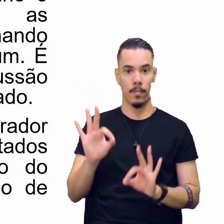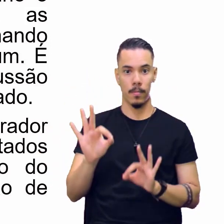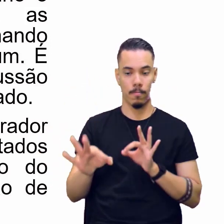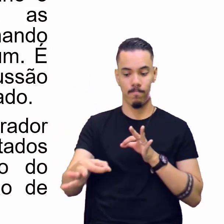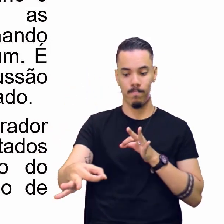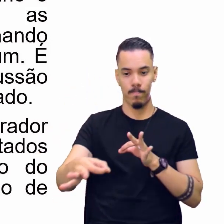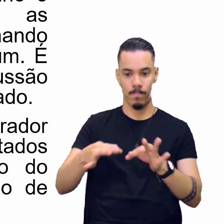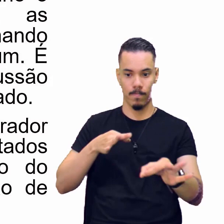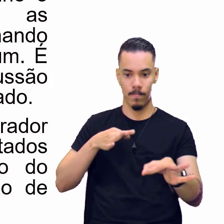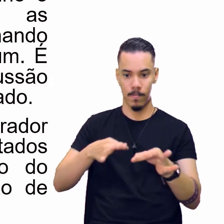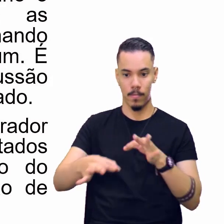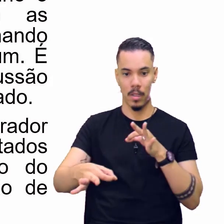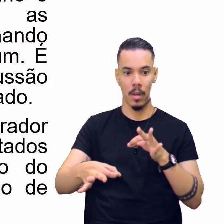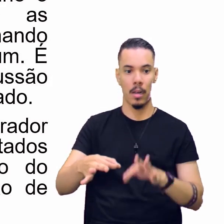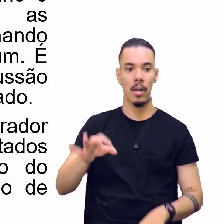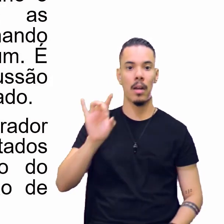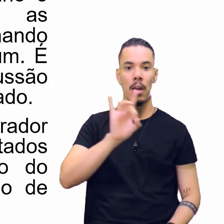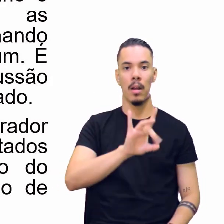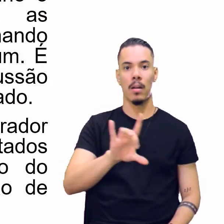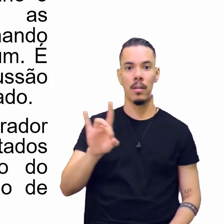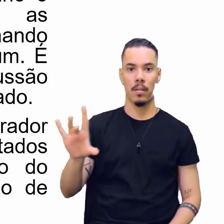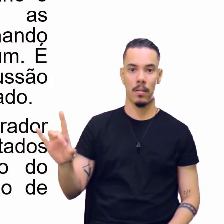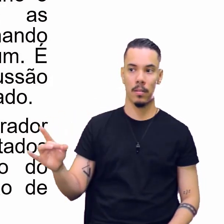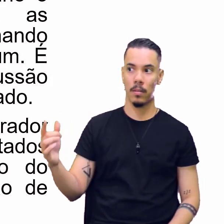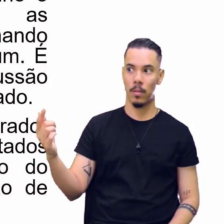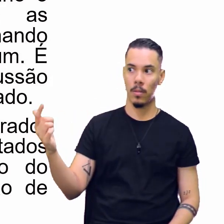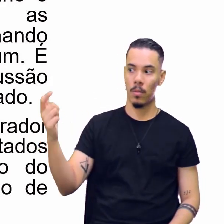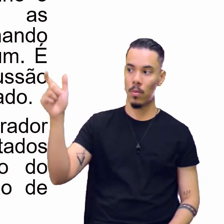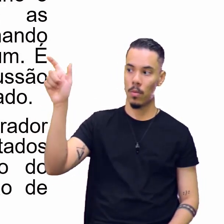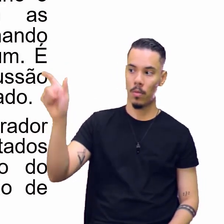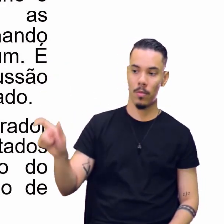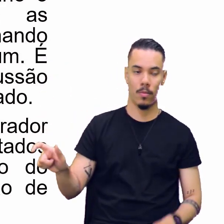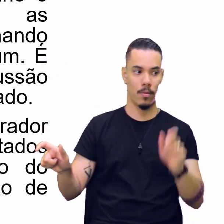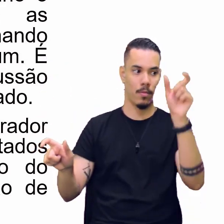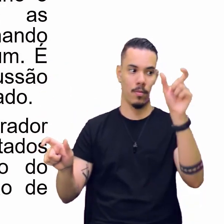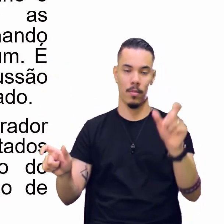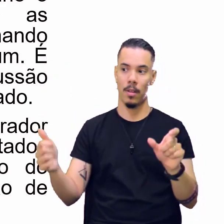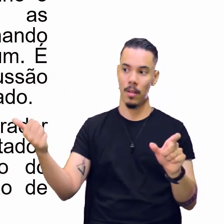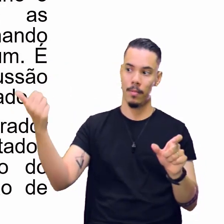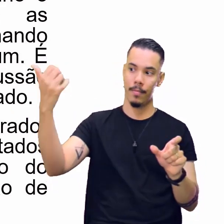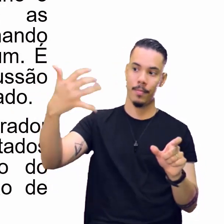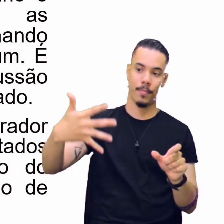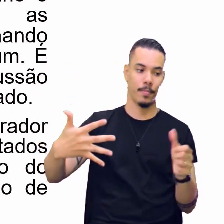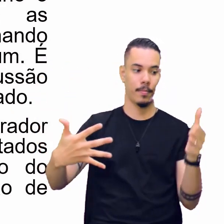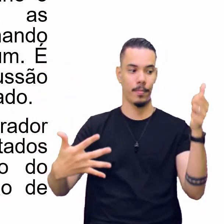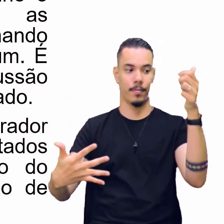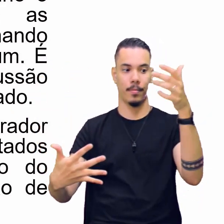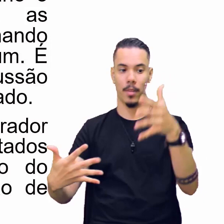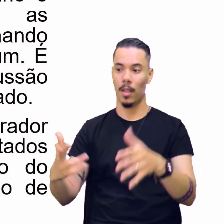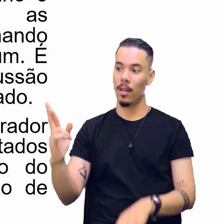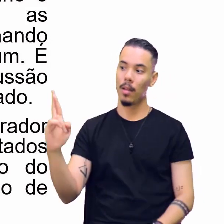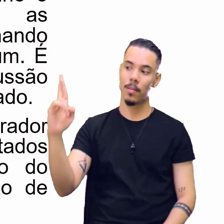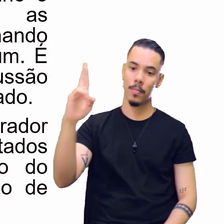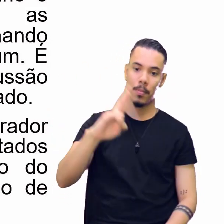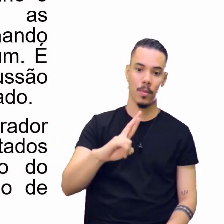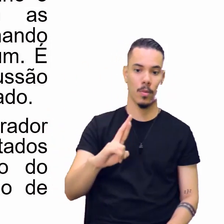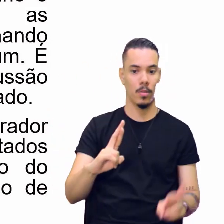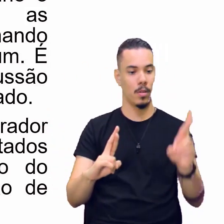as intervenções de cada participante, determinando os turnos e direitos de resposta de cada